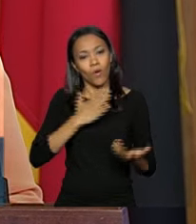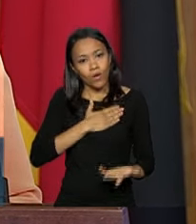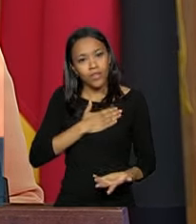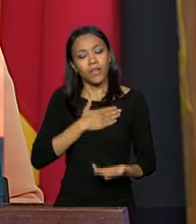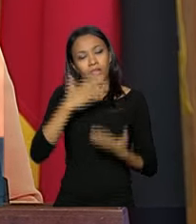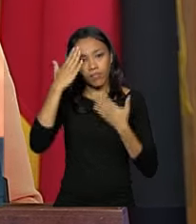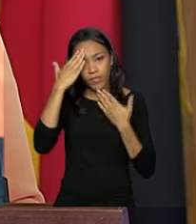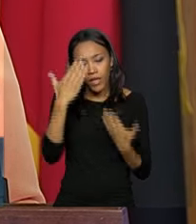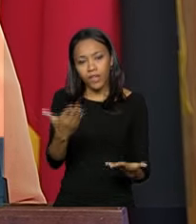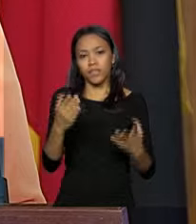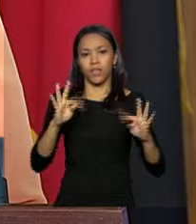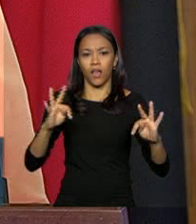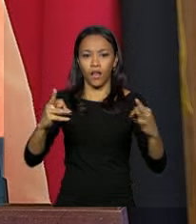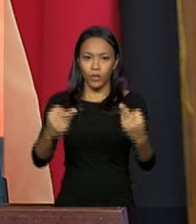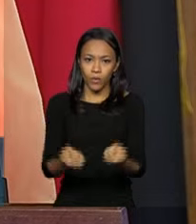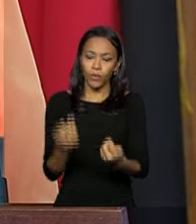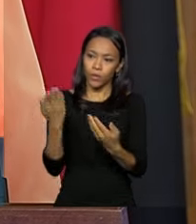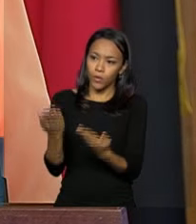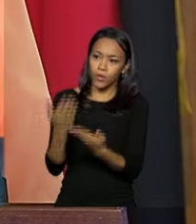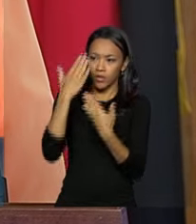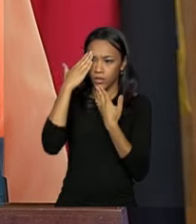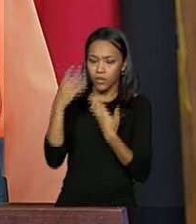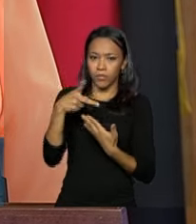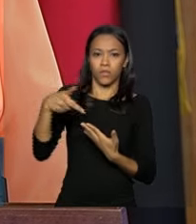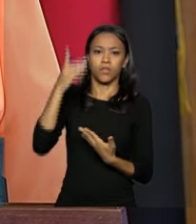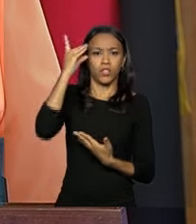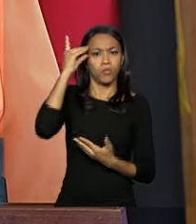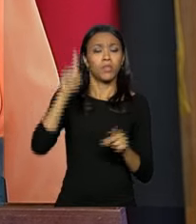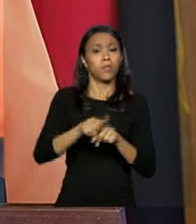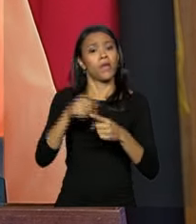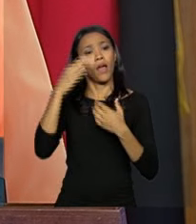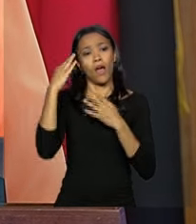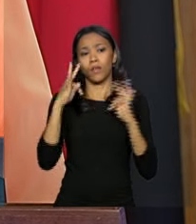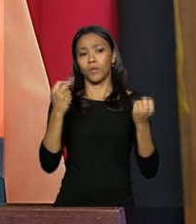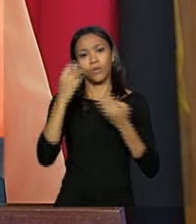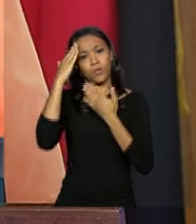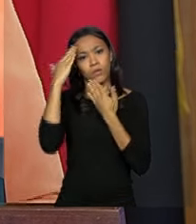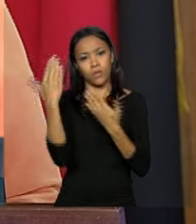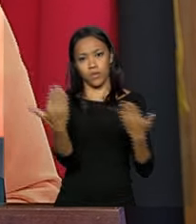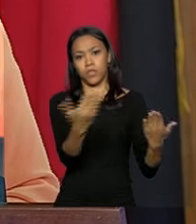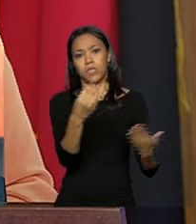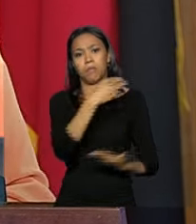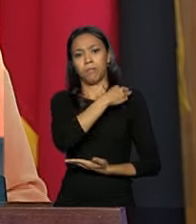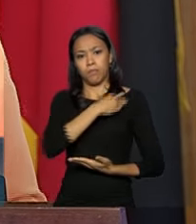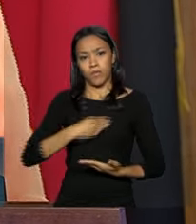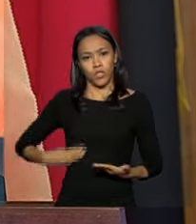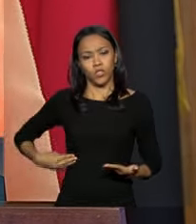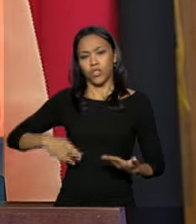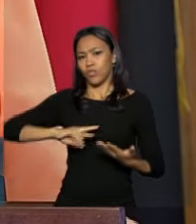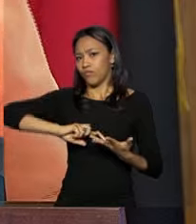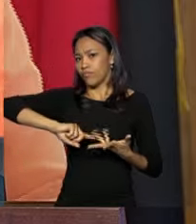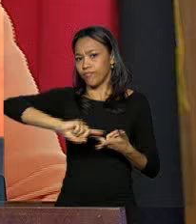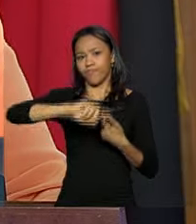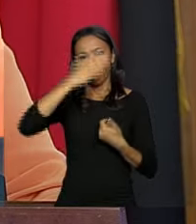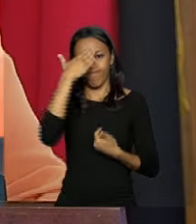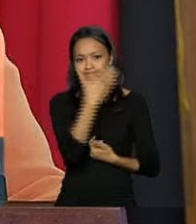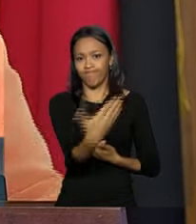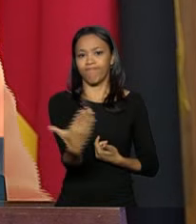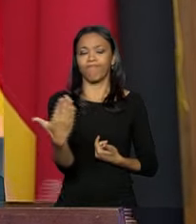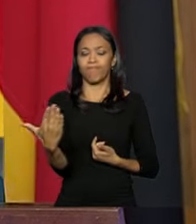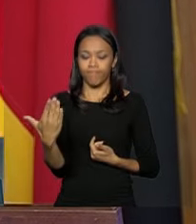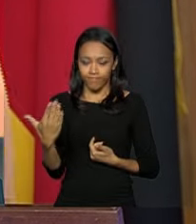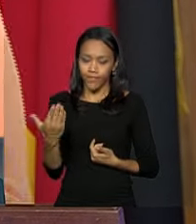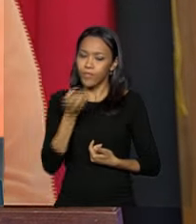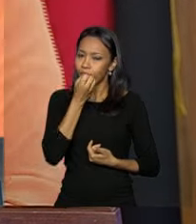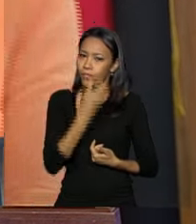por isso gostaria de agradecer a todos, a Dilma Rousseff e a todos os colegas, aos ministros e vice-ministros brasileiros.